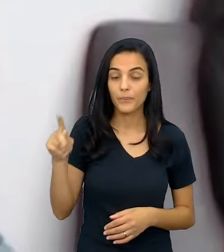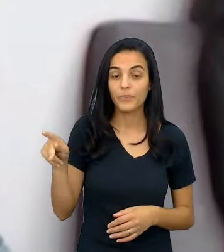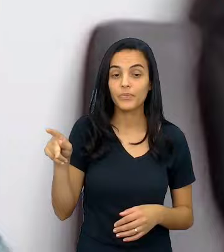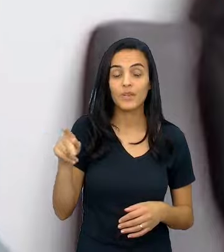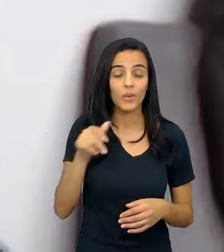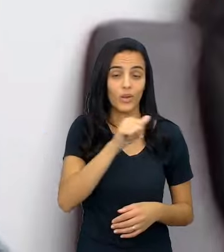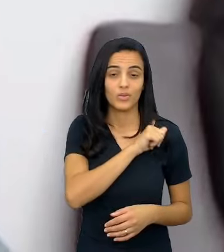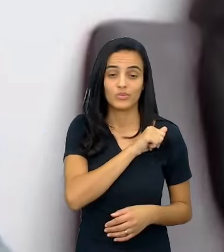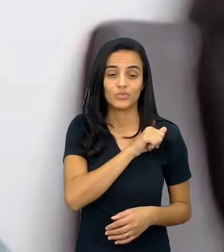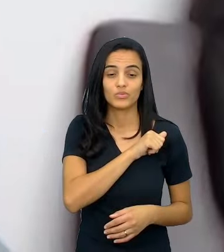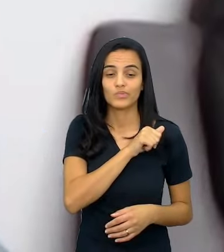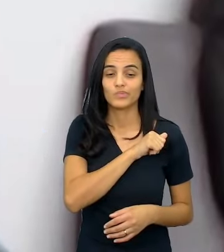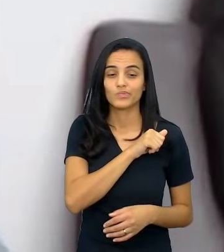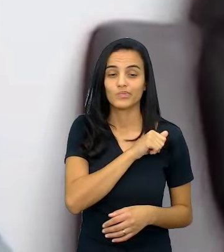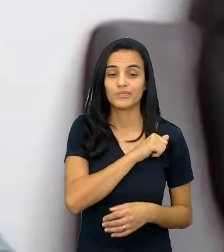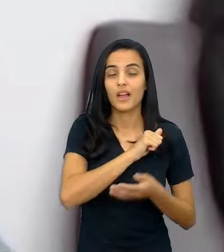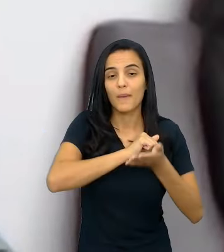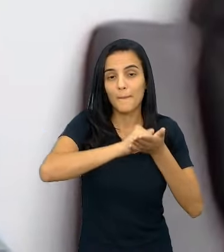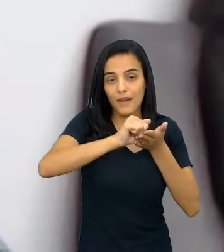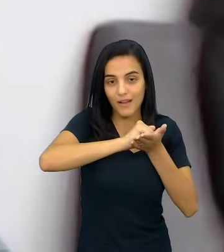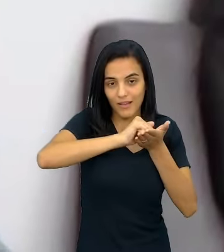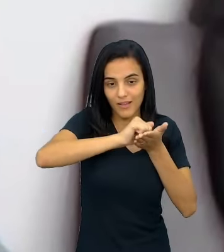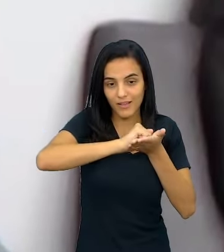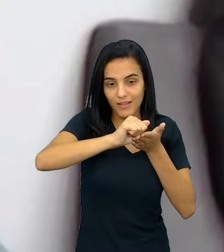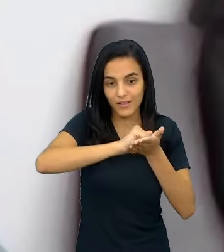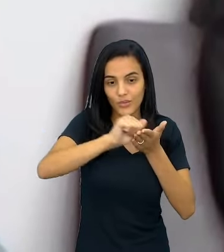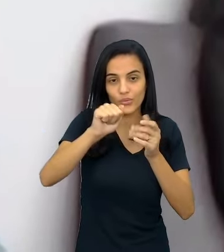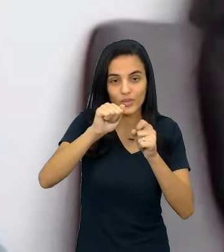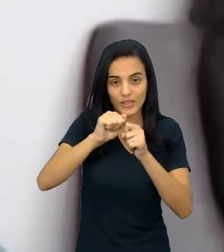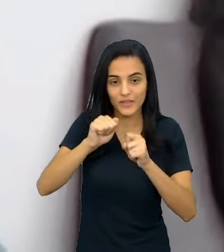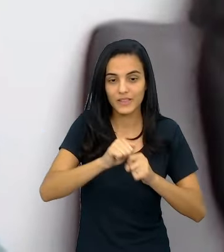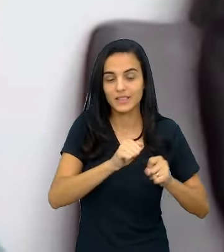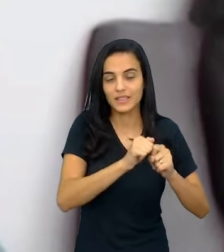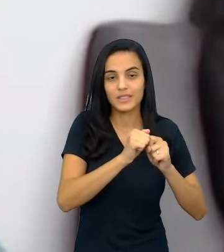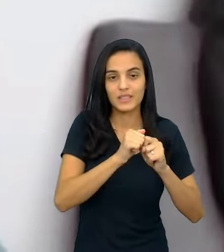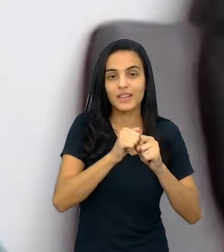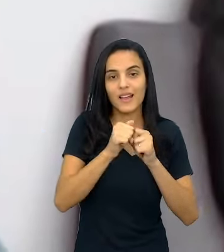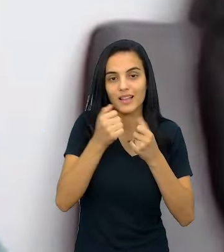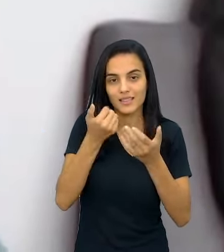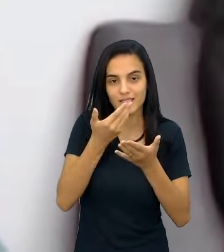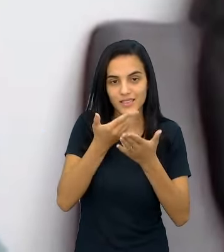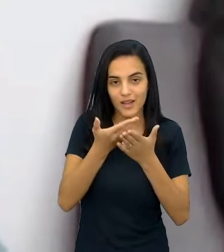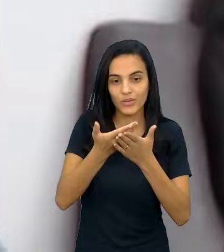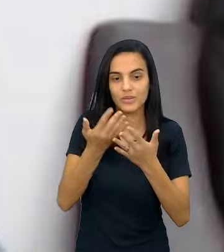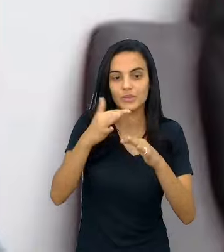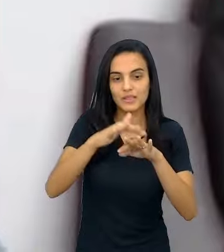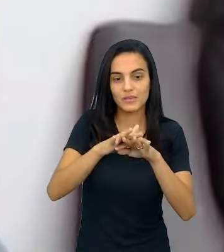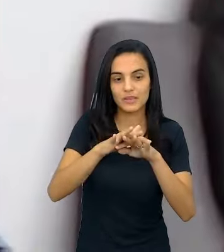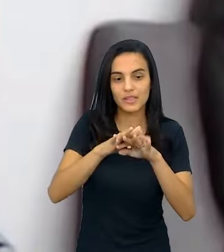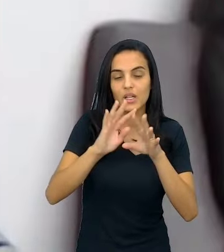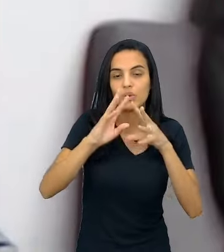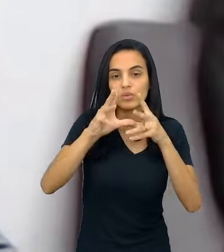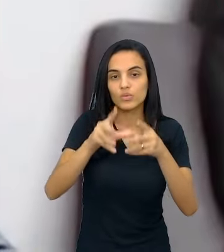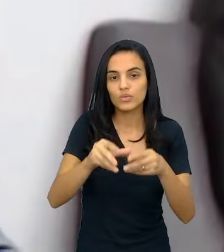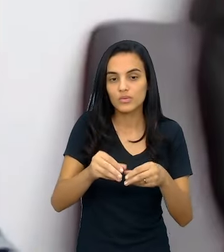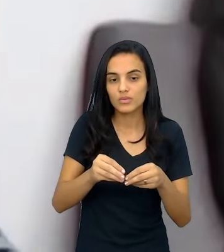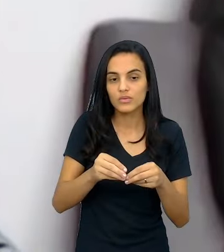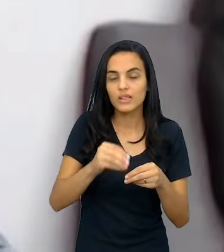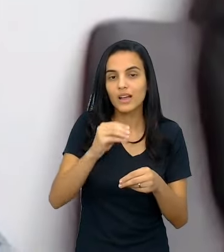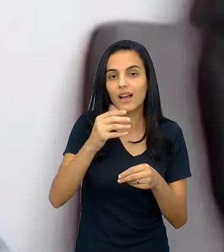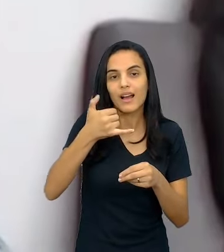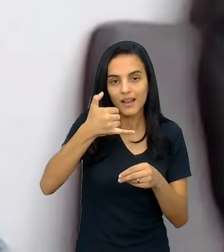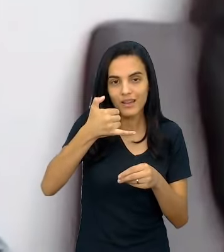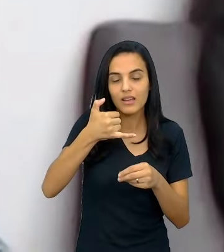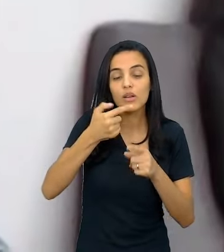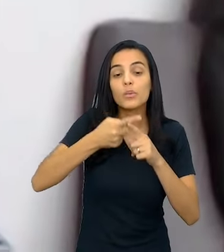alunos não podiam apagar o que faziam, né, nas aulas de matemática, era feito tudo à caneta, para que a